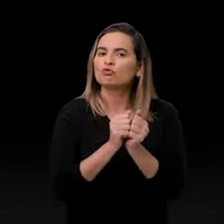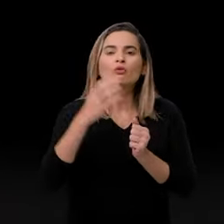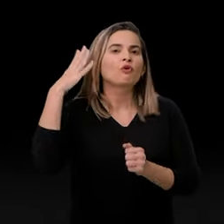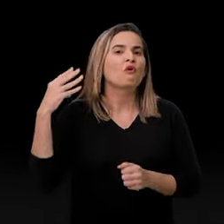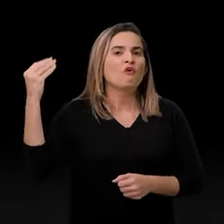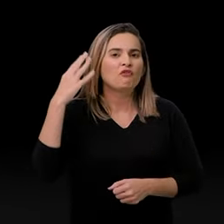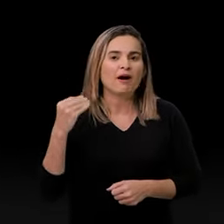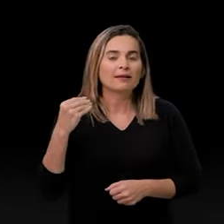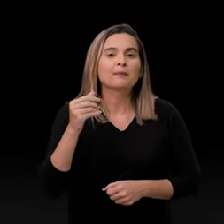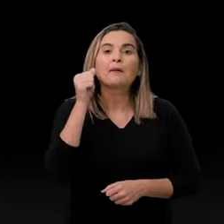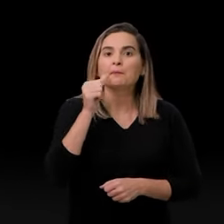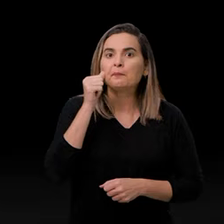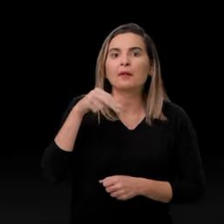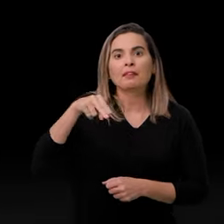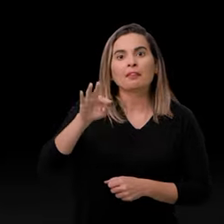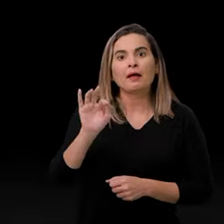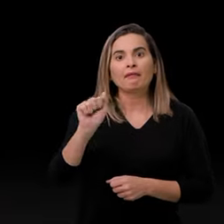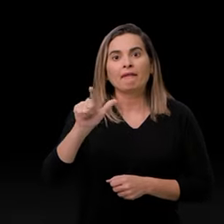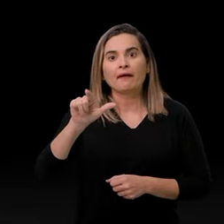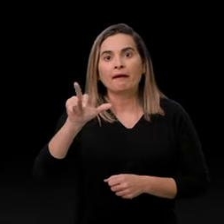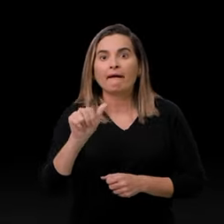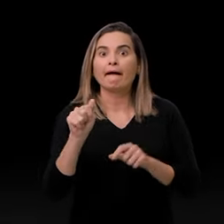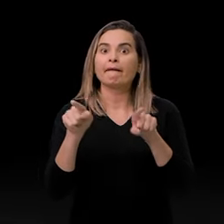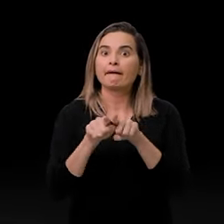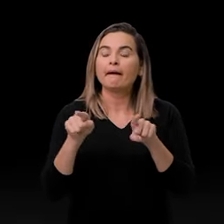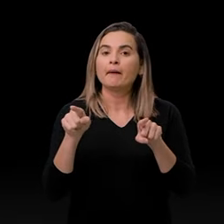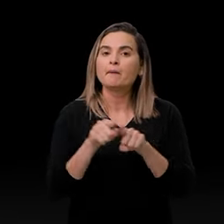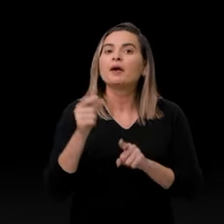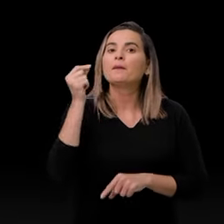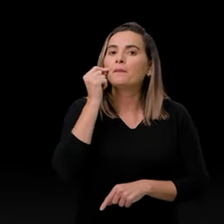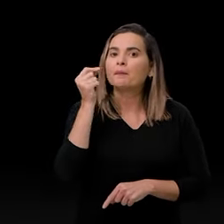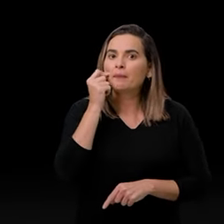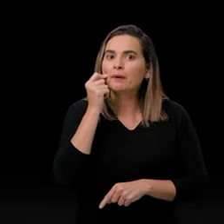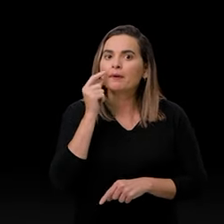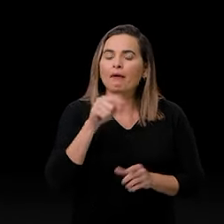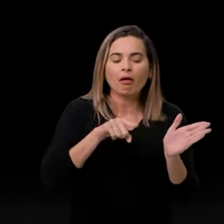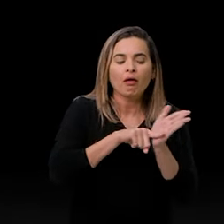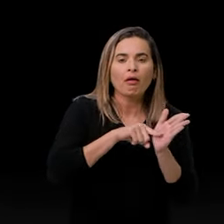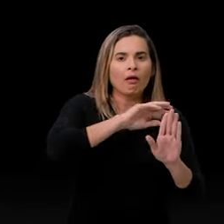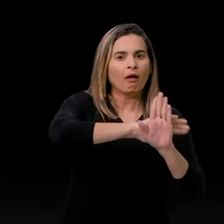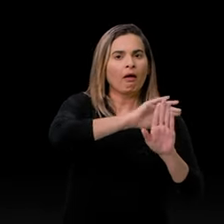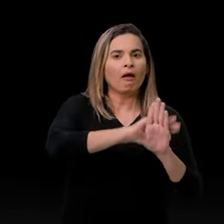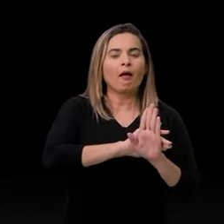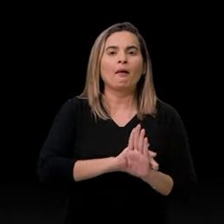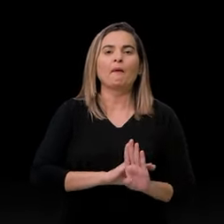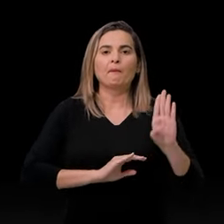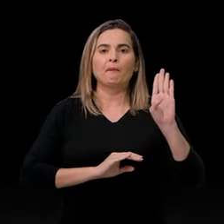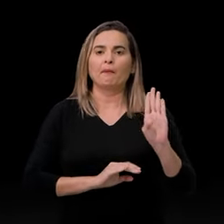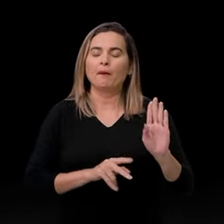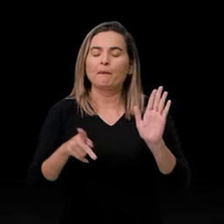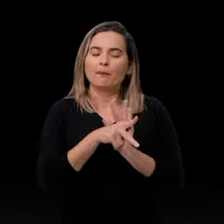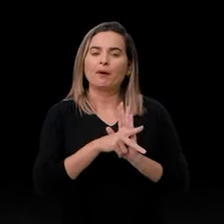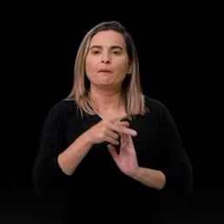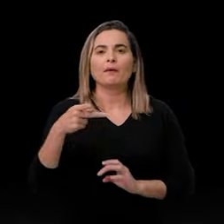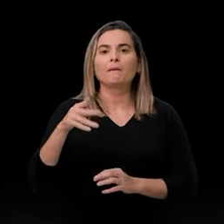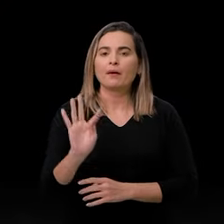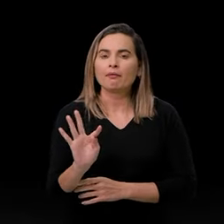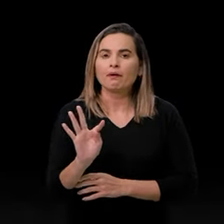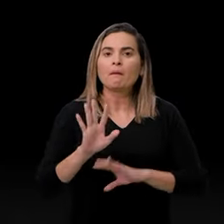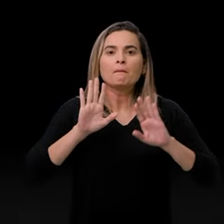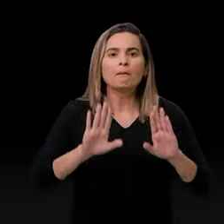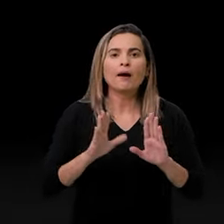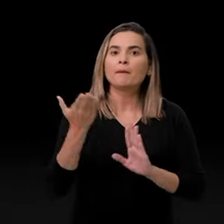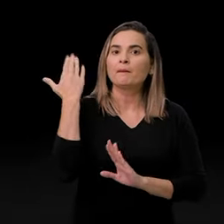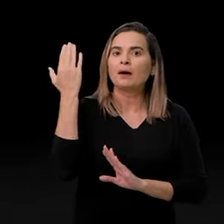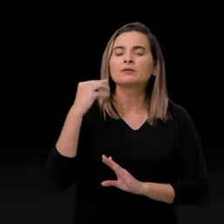Fátima. Natália, que é do PT, e Carlos Eduardo, que é o plano B do PT. Lembre-se, na última